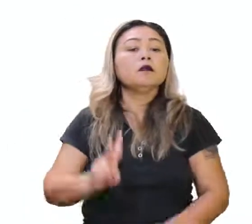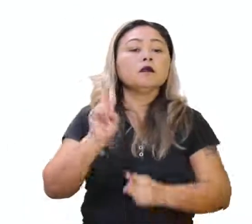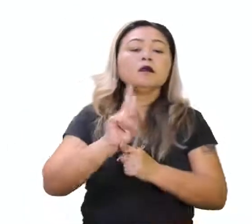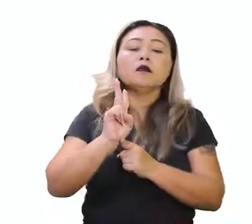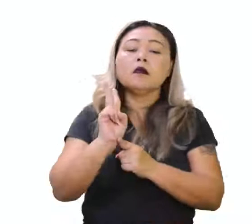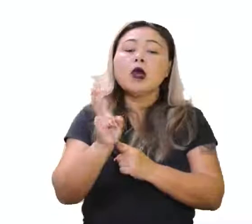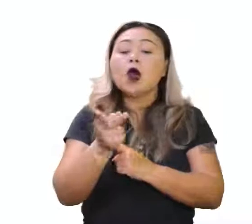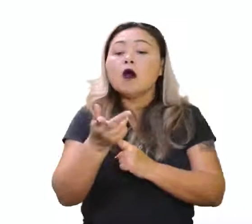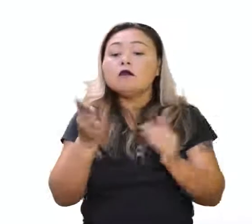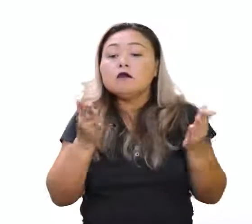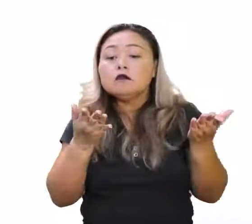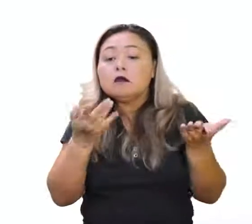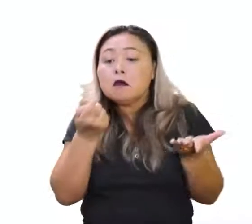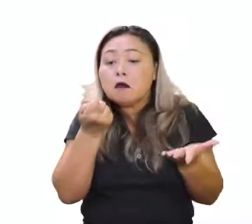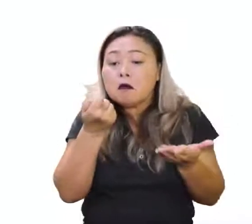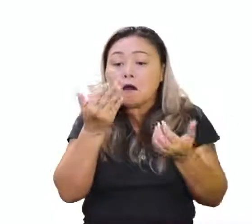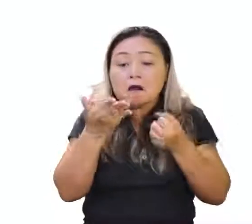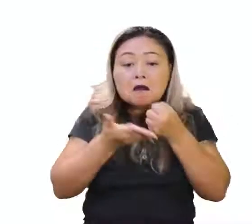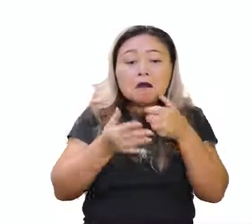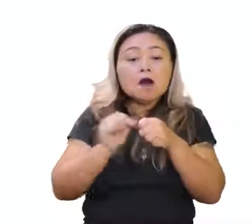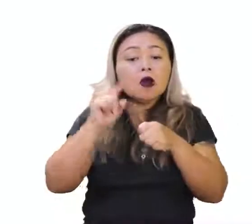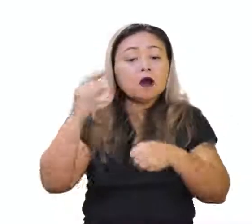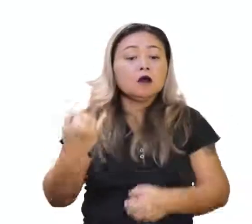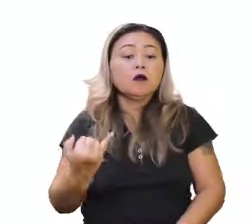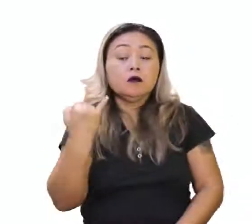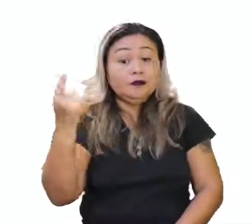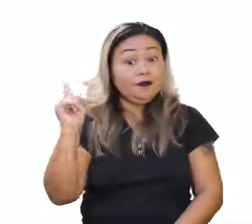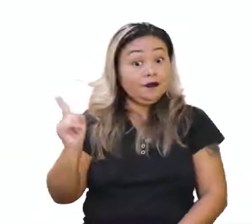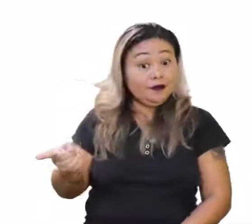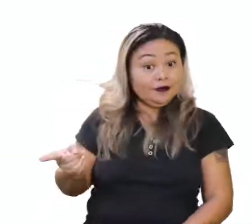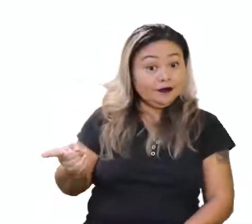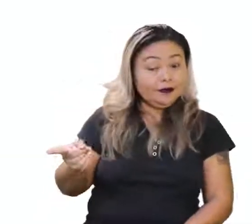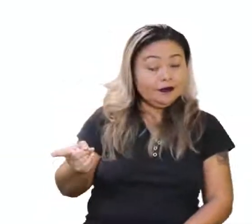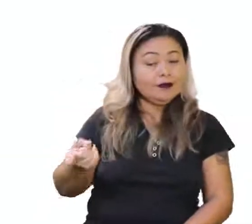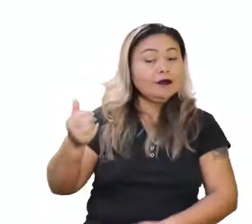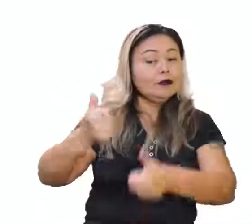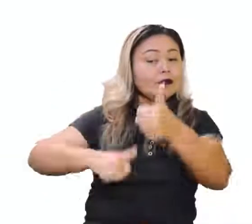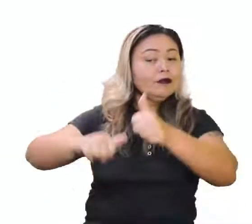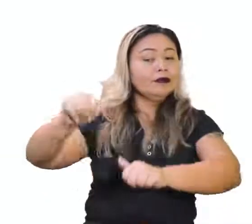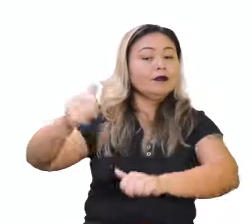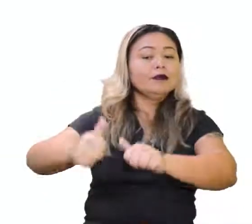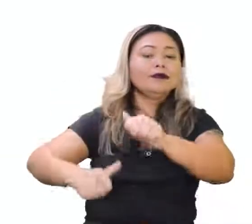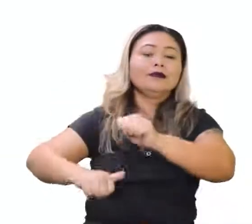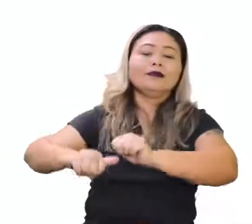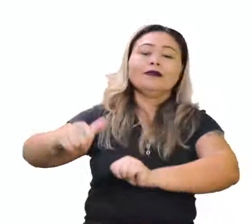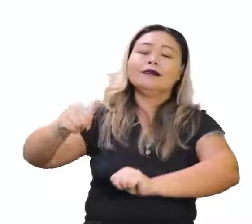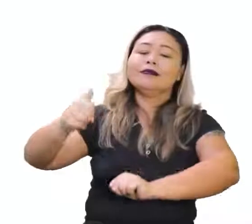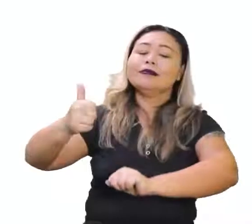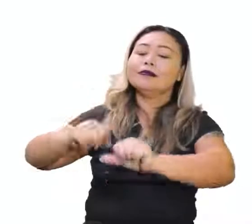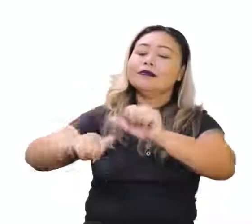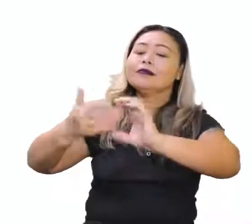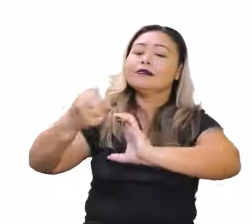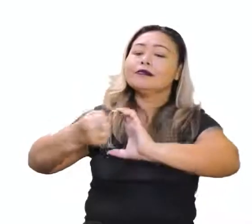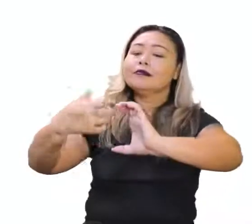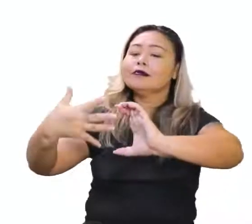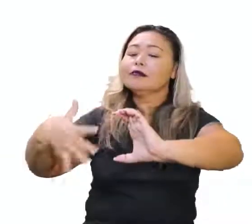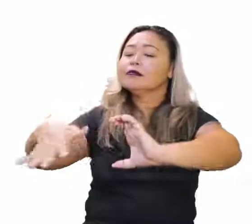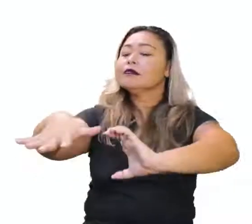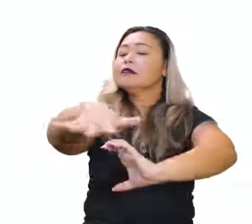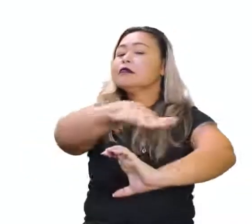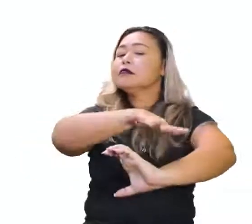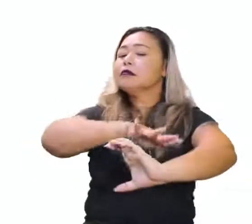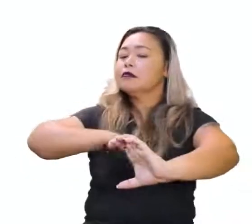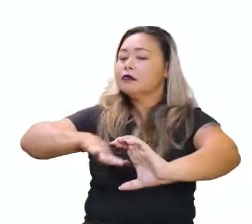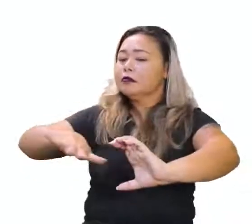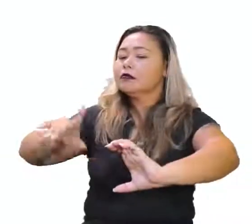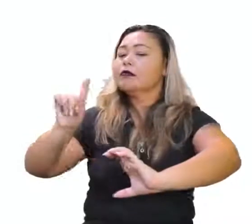Criação mínima. É importante consultar também, olha, o especialista para fazer uma avaliação da sua